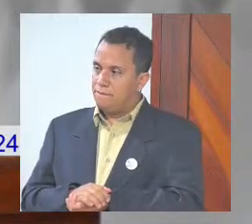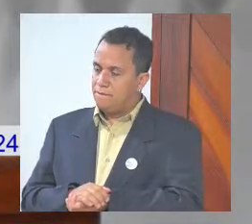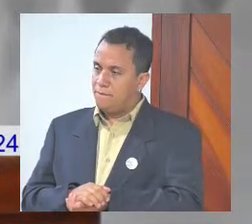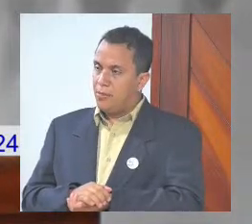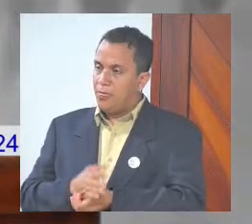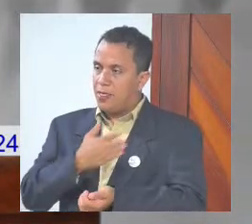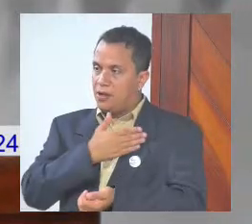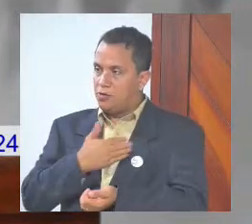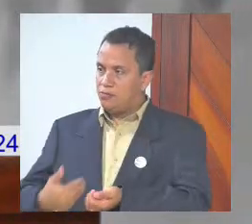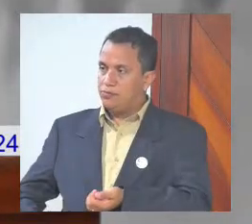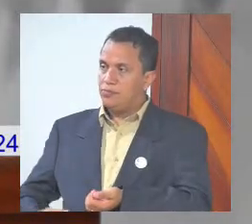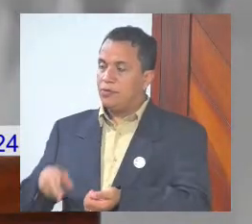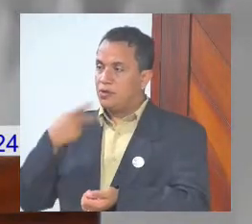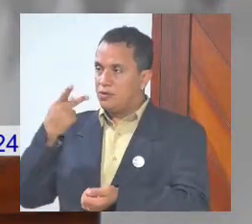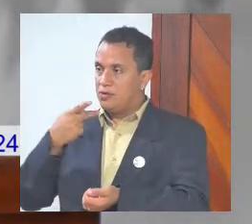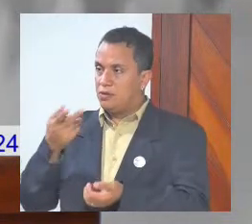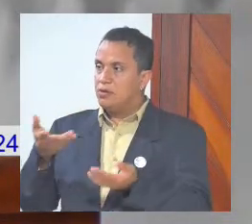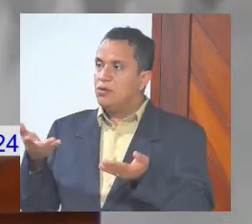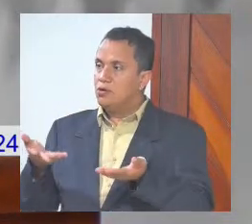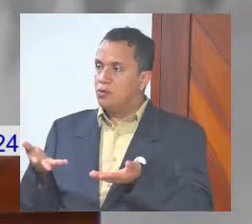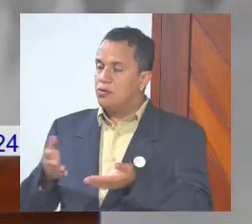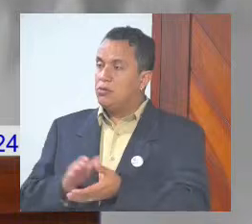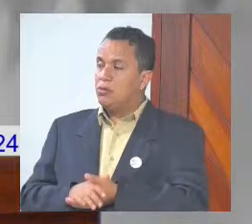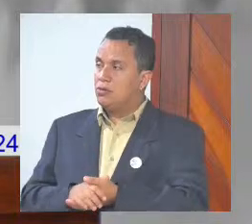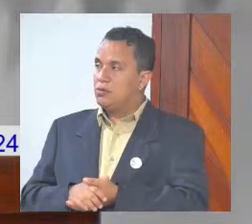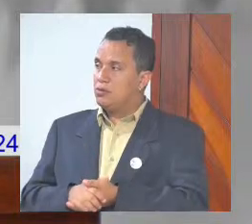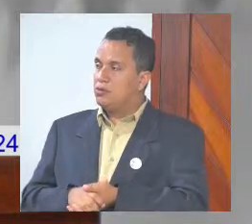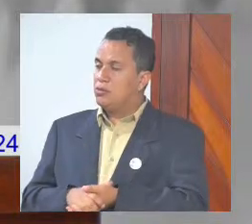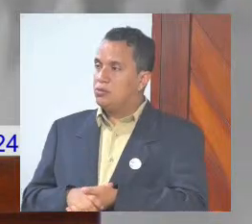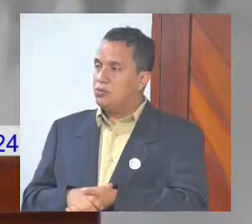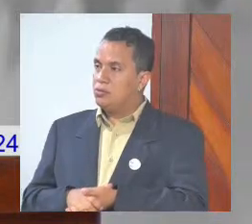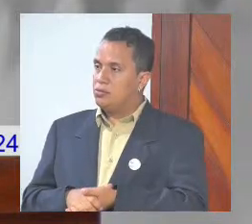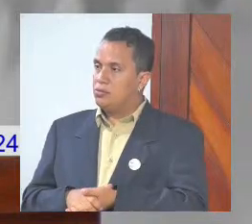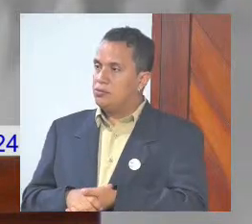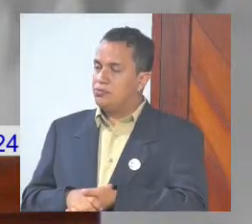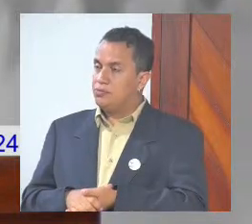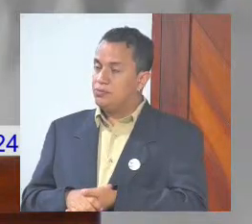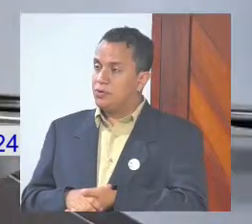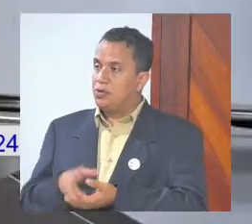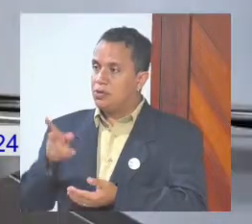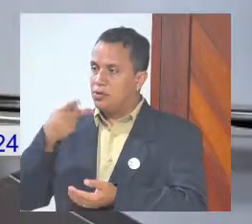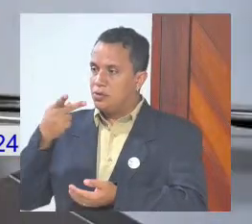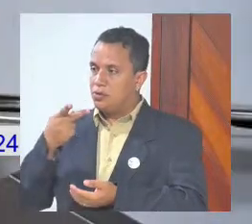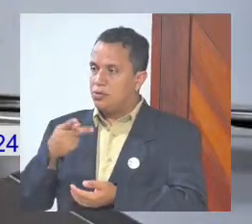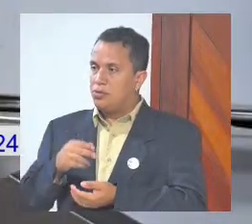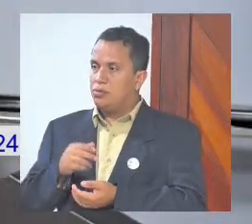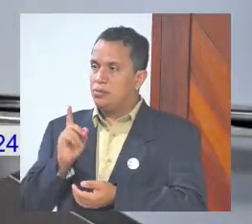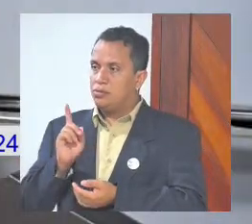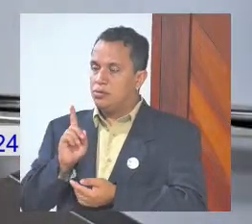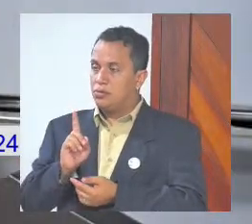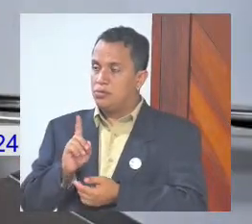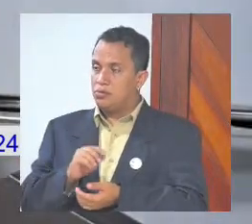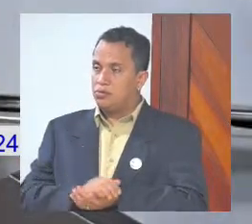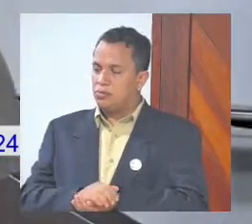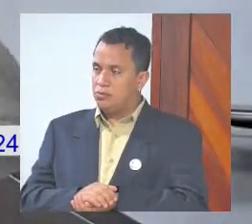Senhor presidente, o que tínhamos para hoje era isto que falei, estamos à disposição.